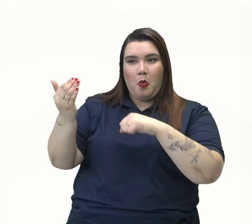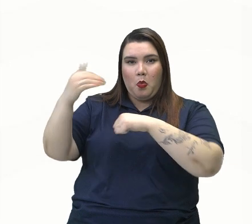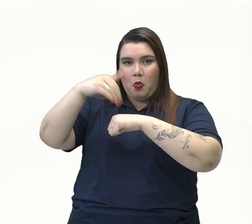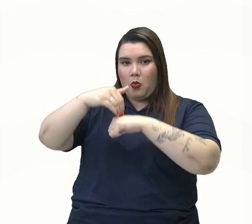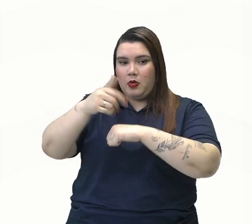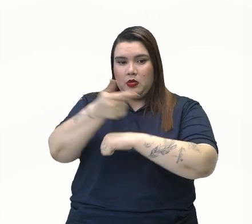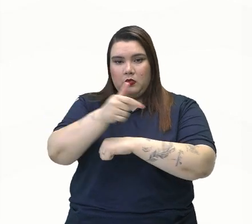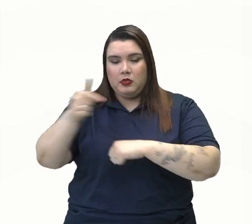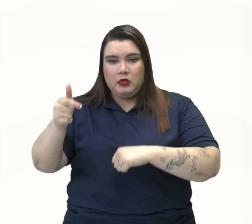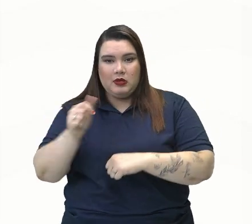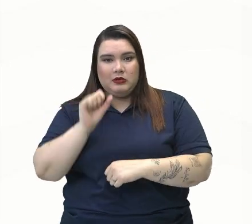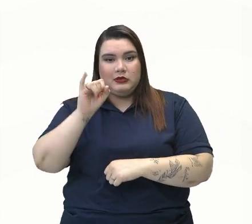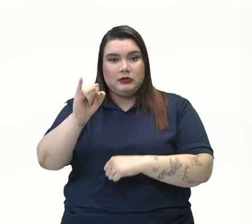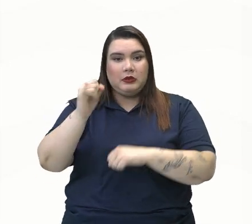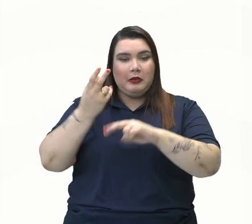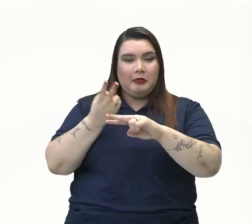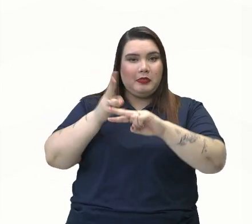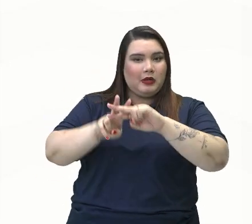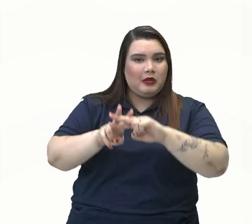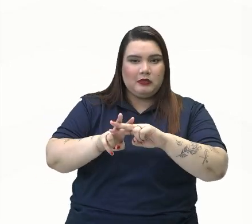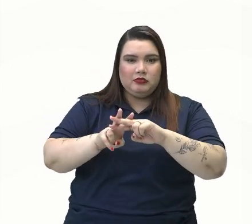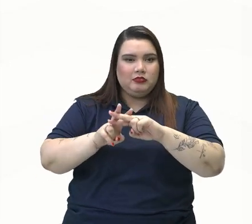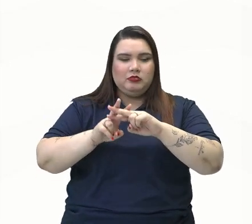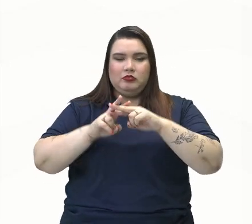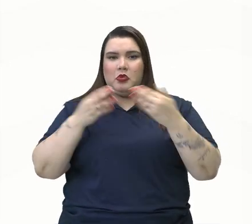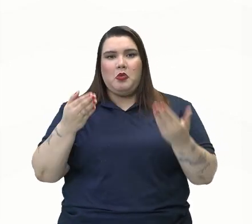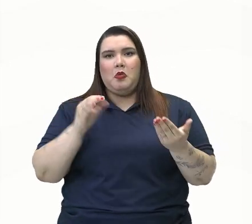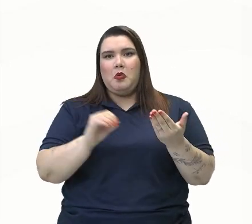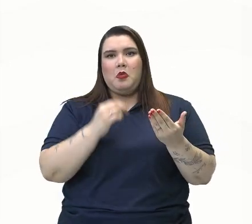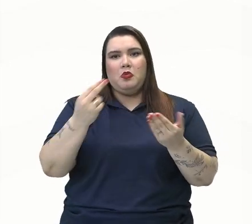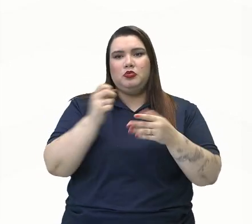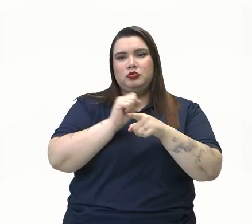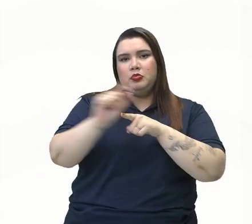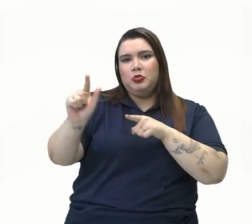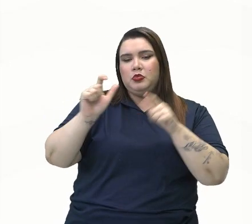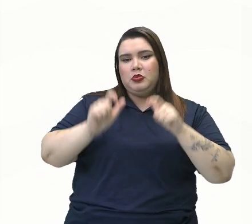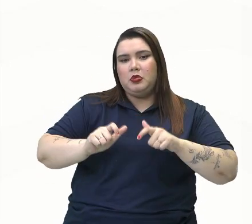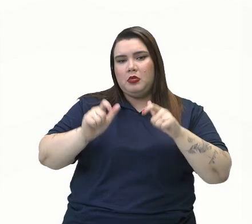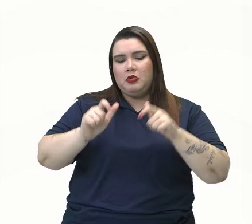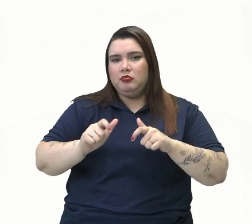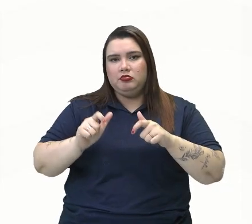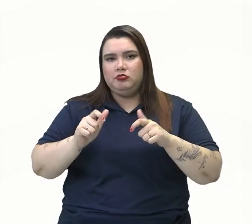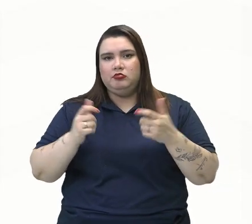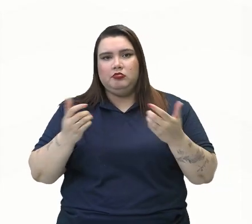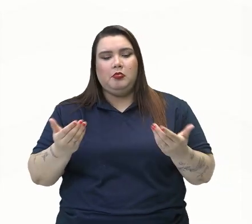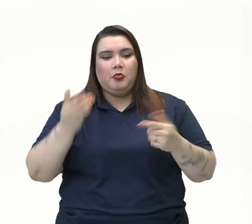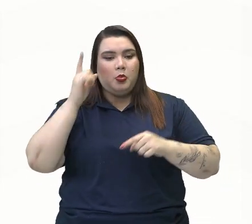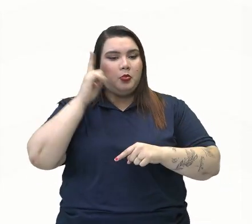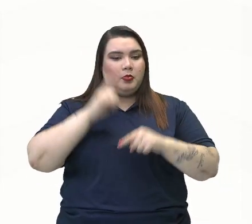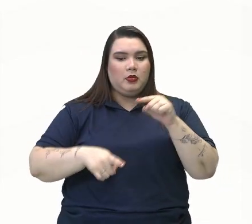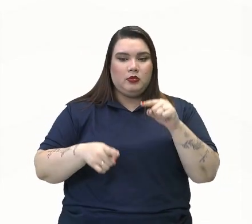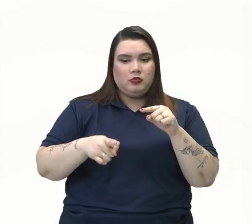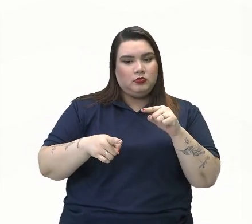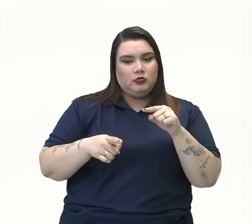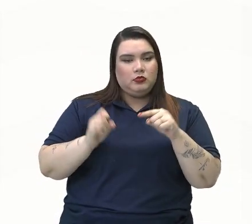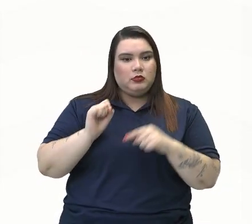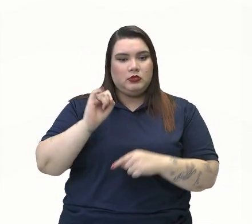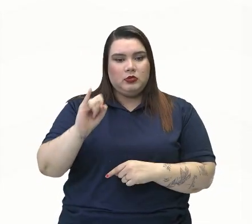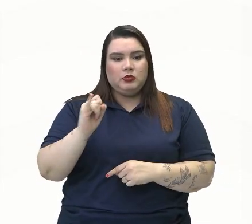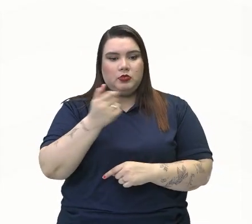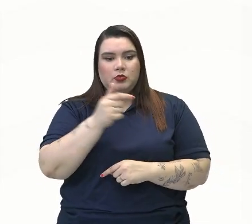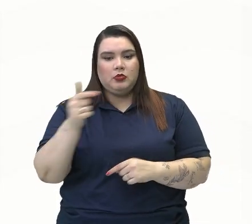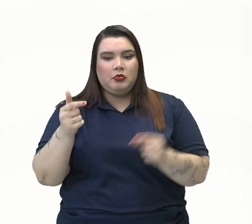preso ou enviado para um outro local, né? Por exemplo, sob custódia, sem uma